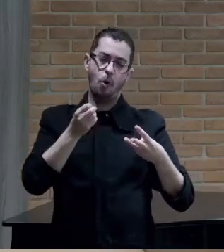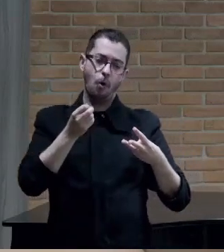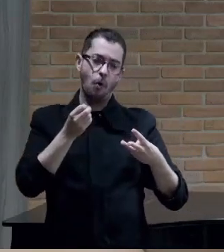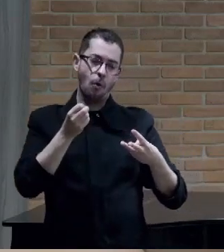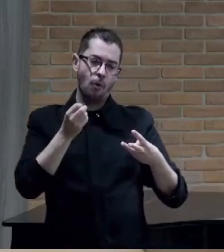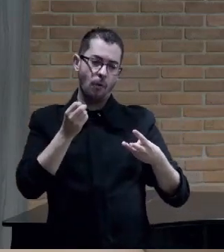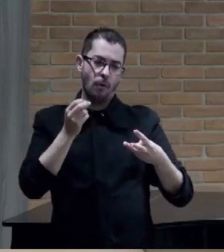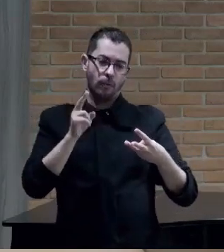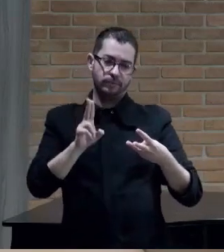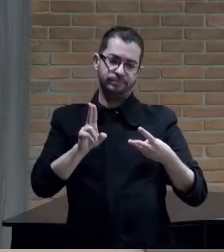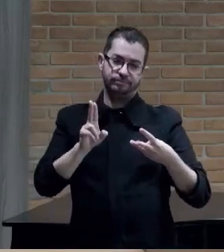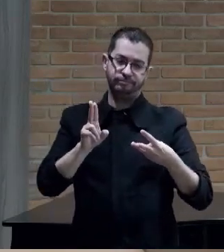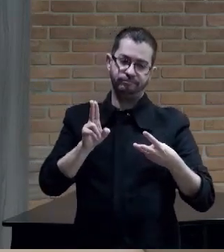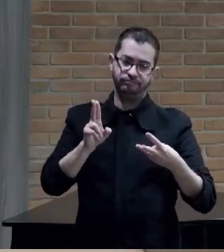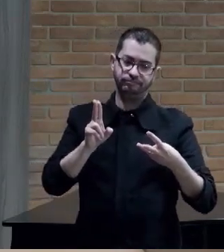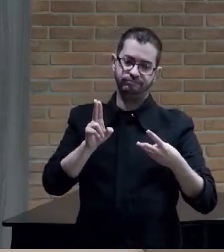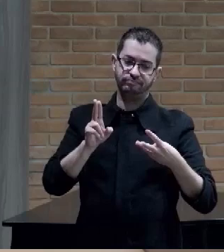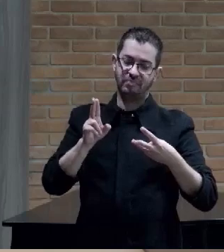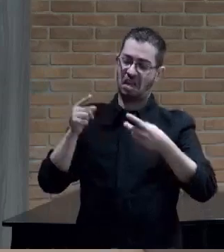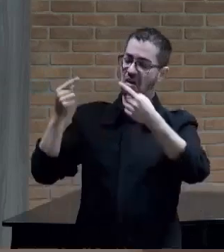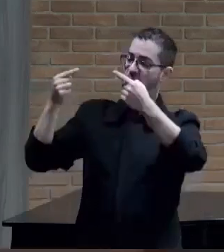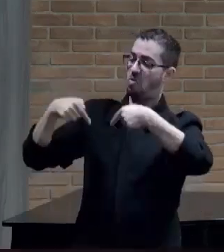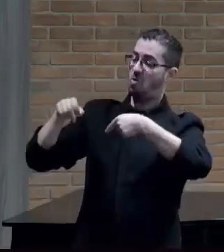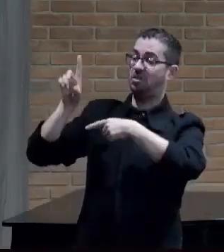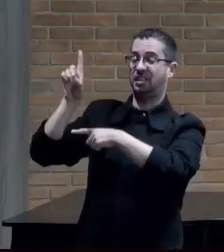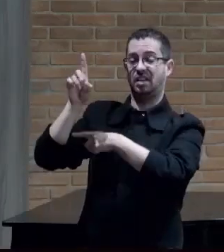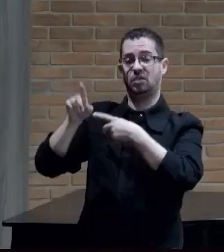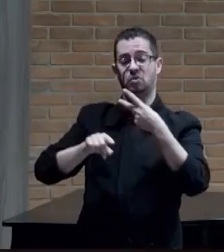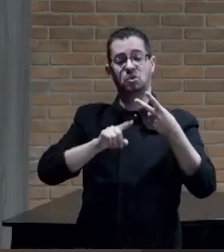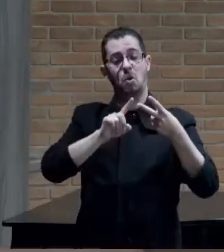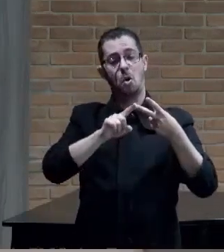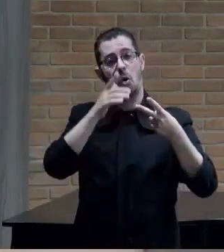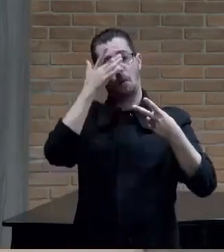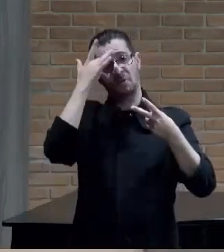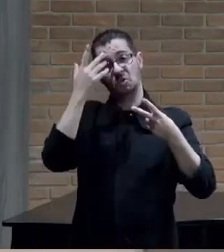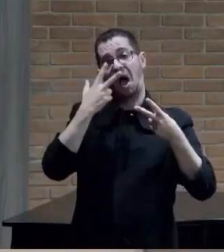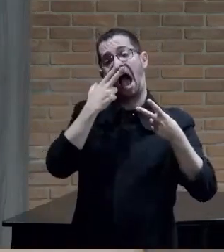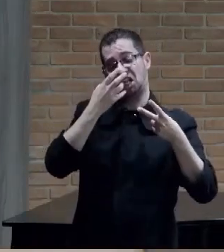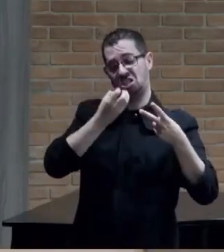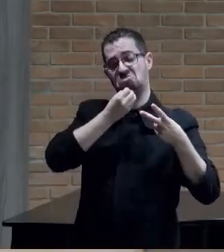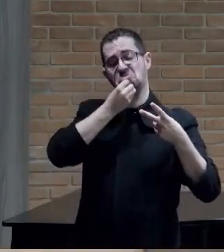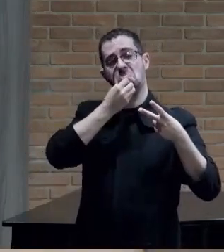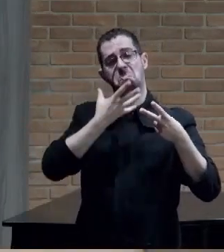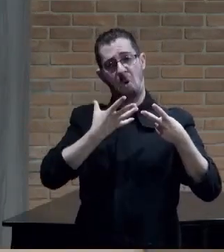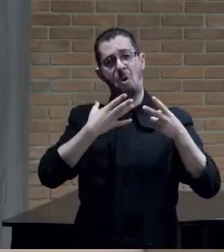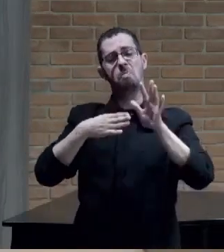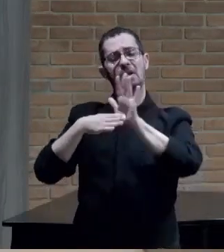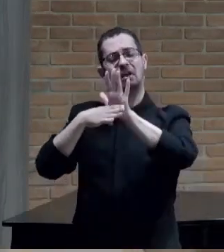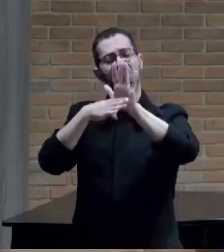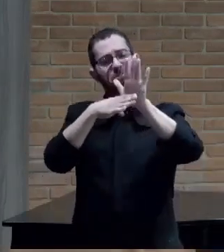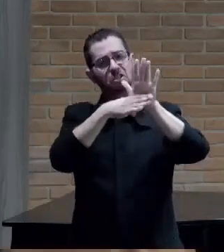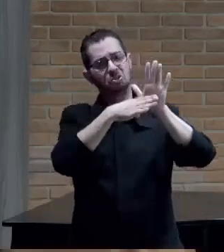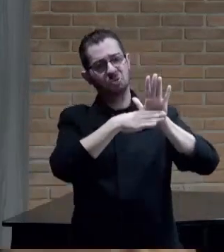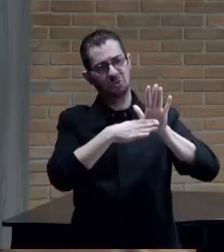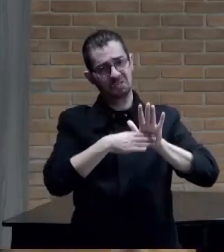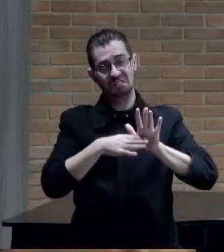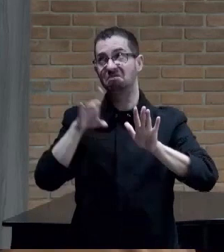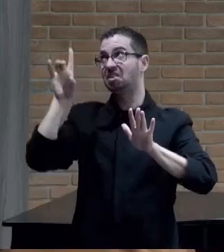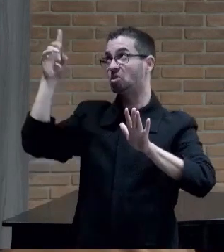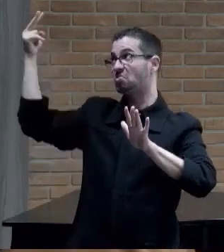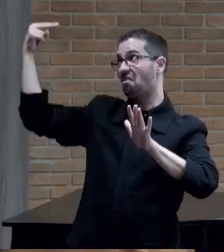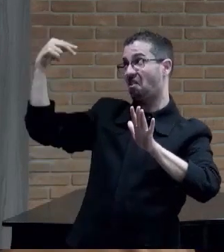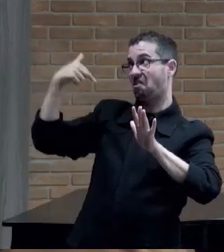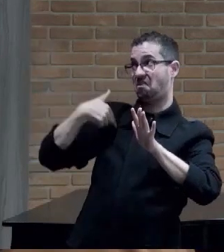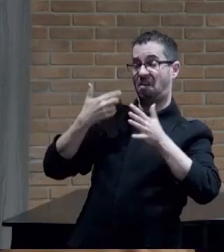ou então se acham moralmente boas e por conta da prática das suas boas obras aceitáveis a Deus, ou